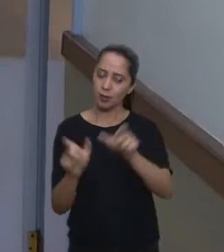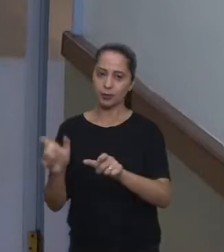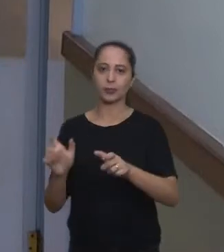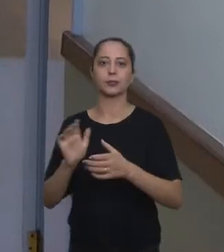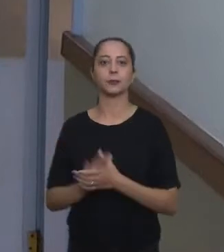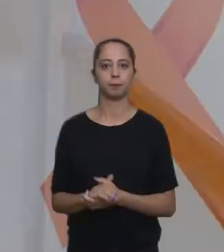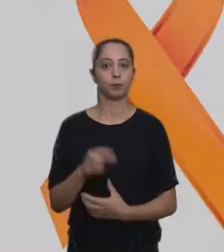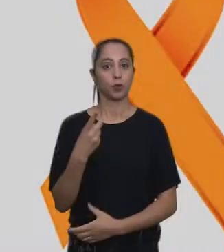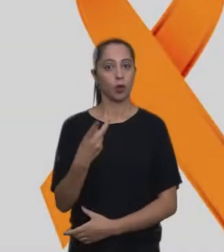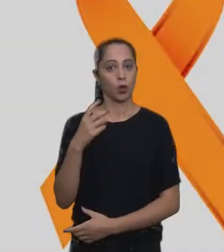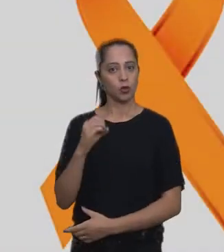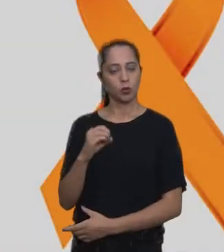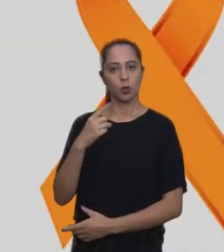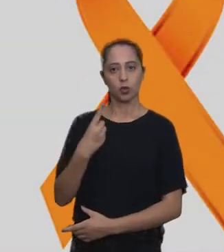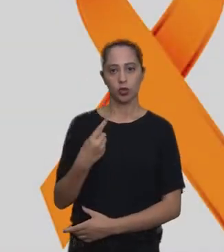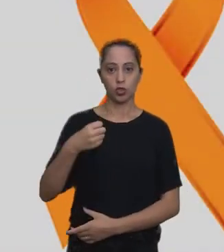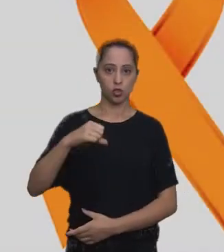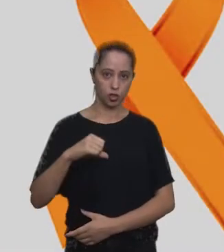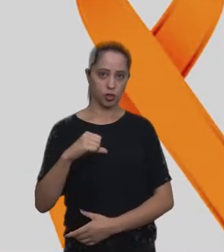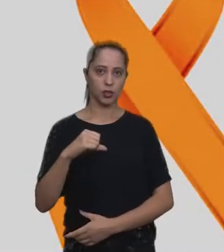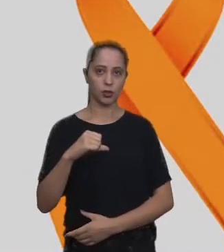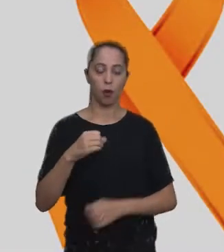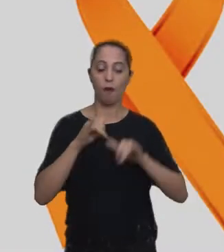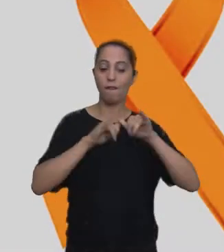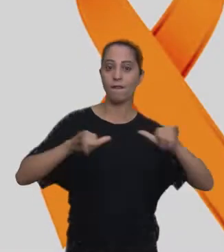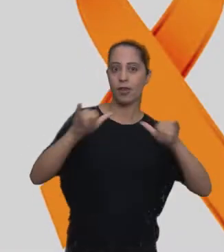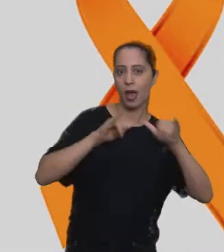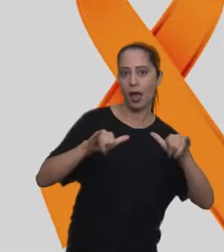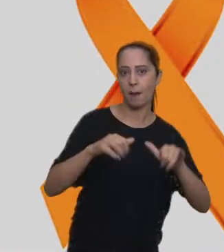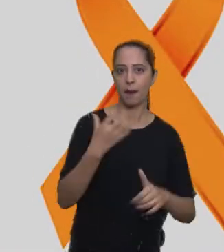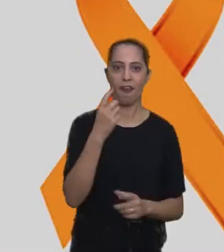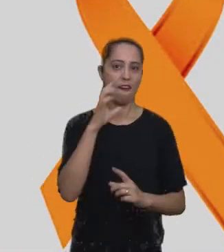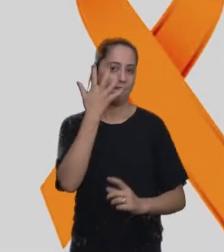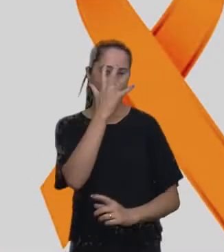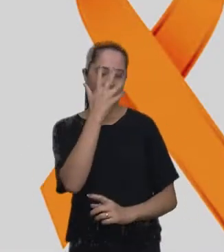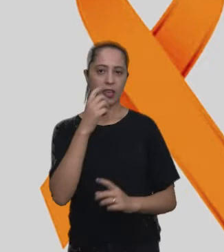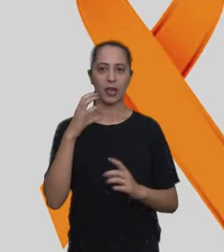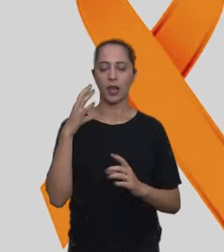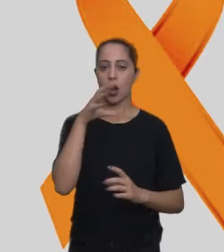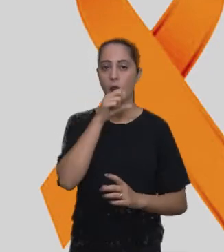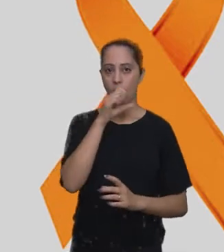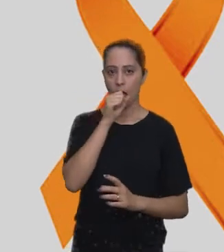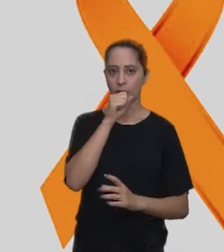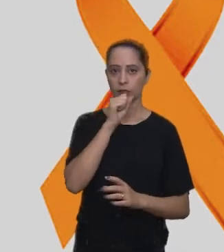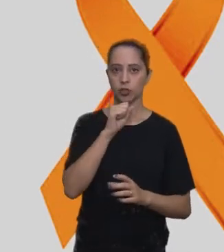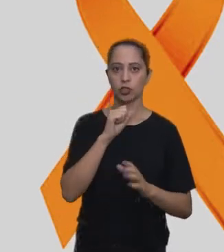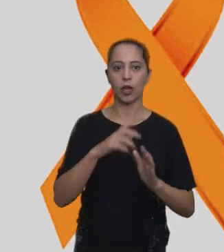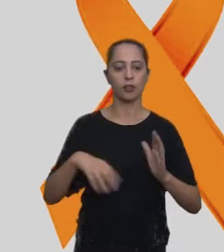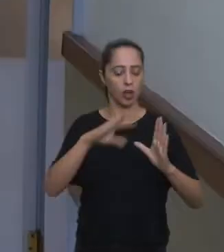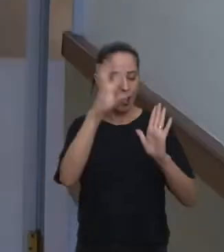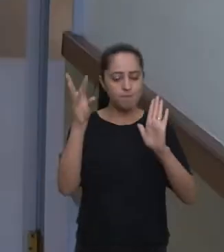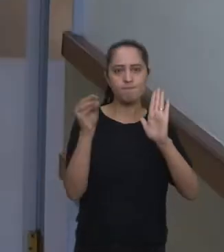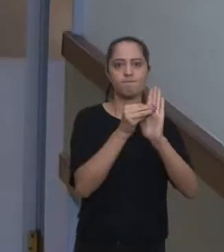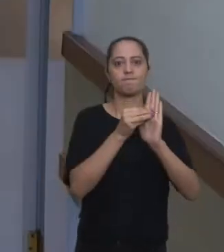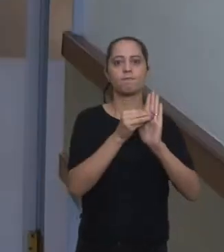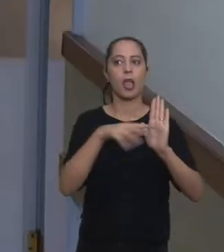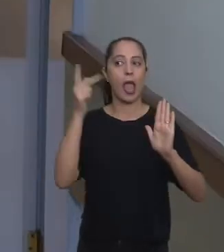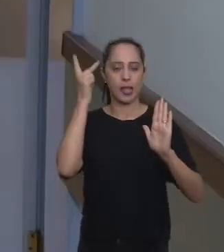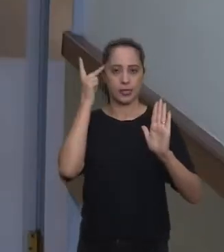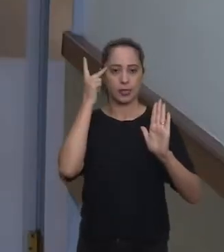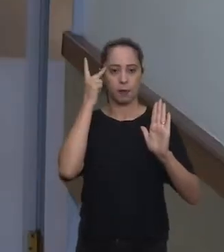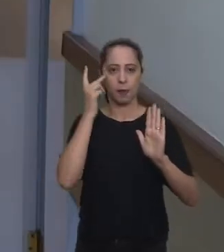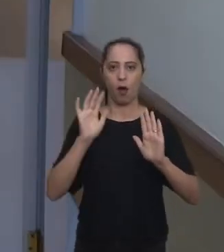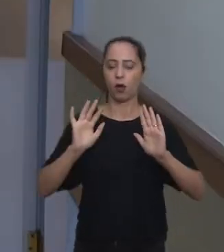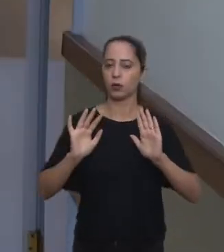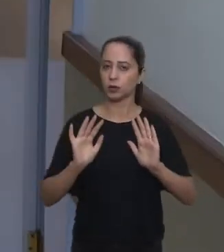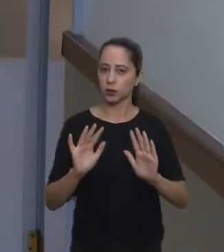Desde 2019, a campanha Fevereiro Laranja está oficialmente no calendário do estado de São Paulo. E esta medida